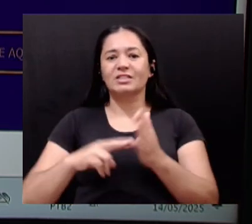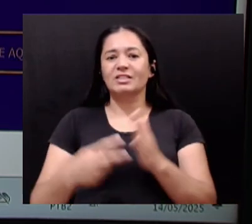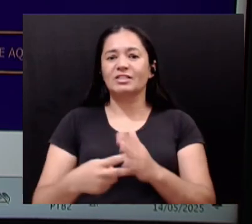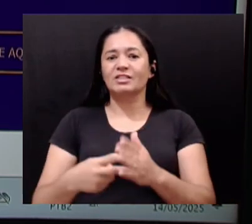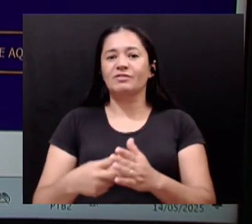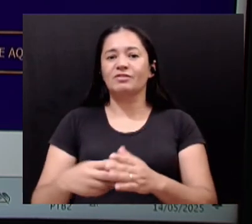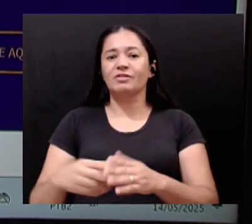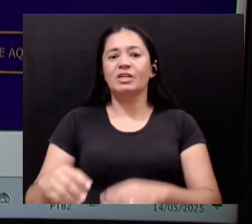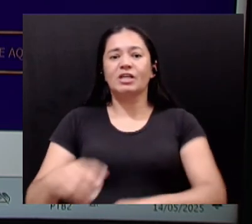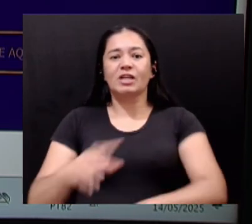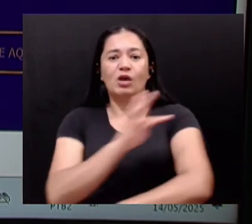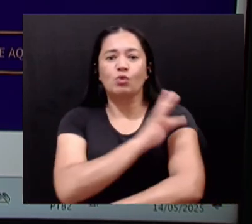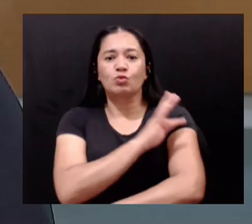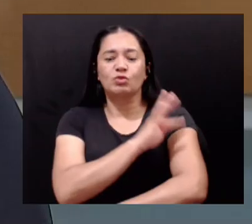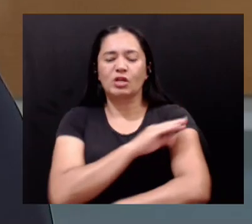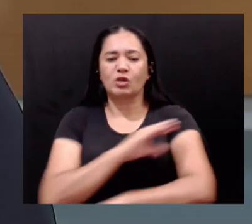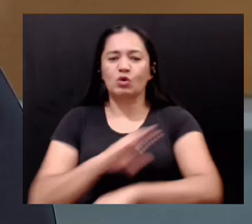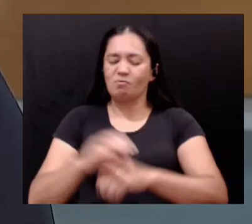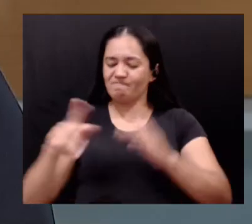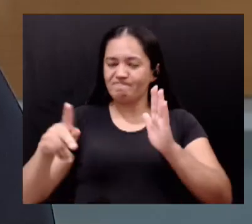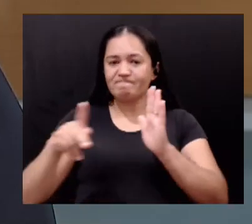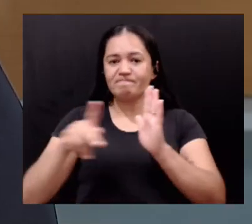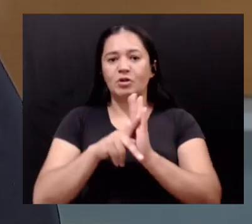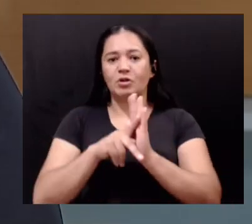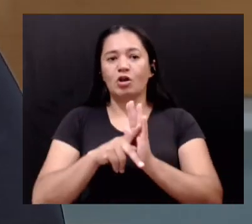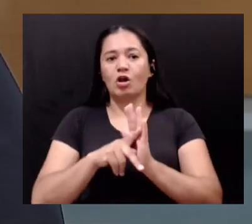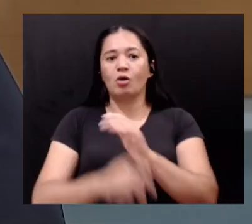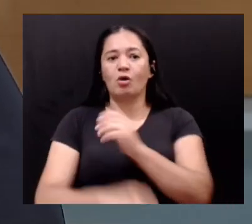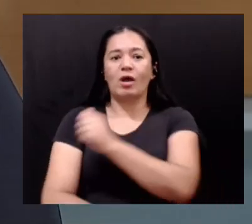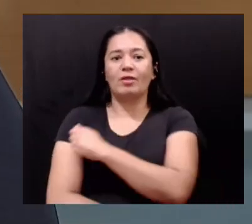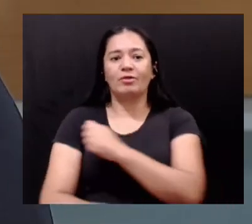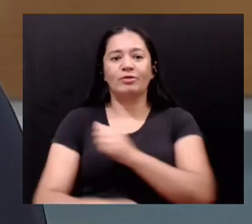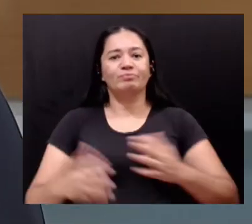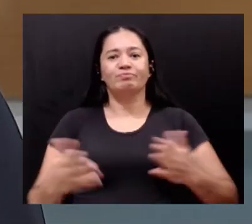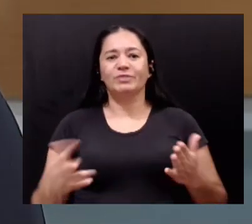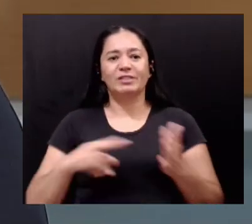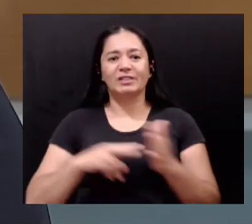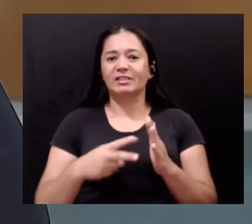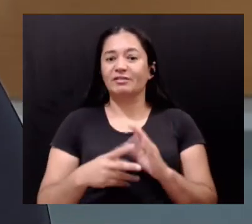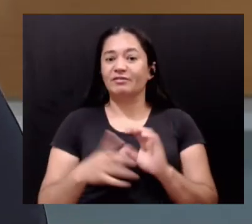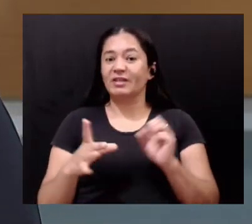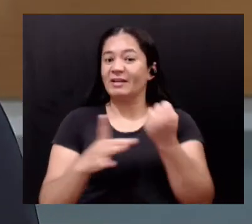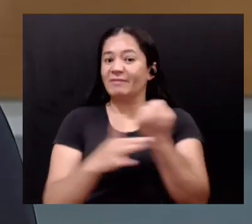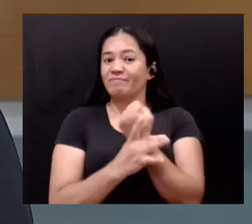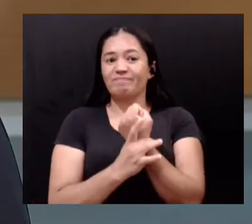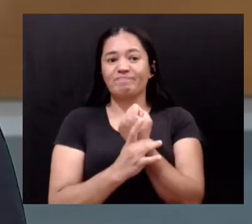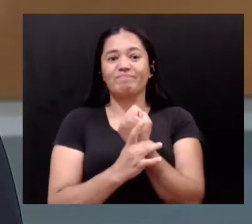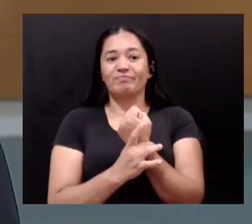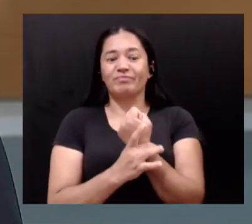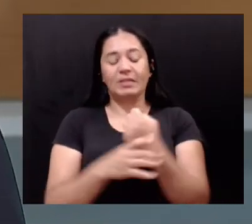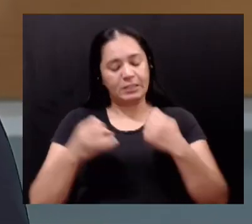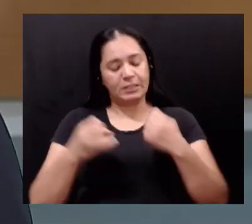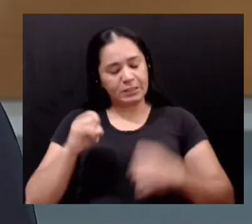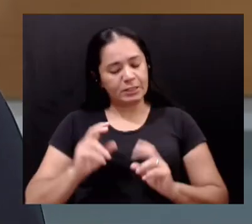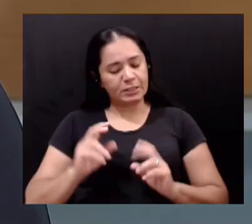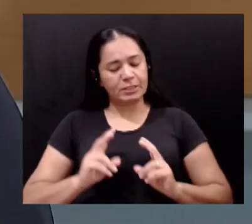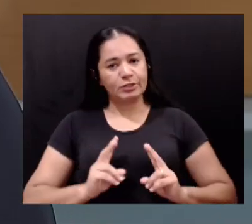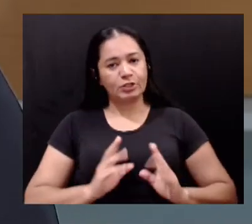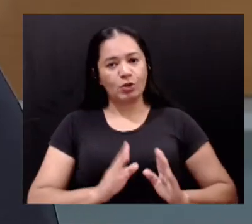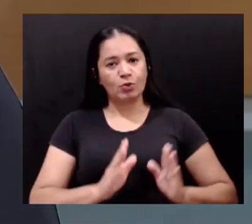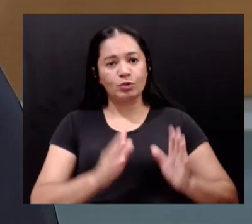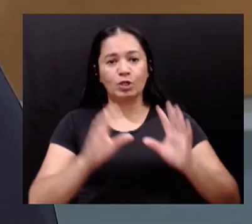aluno ETEC ou ser um aluno Bentão é ter garantido, né, se correr tudo bem dentro da escola,